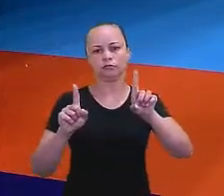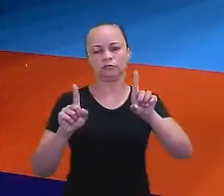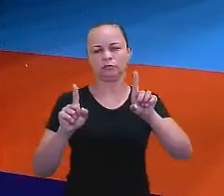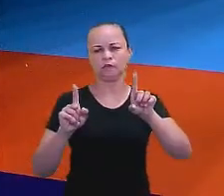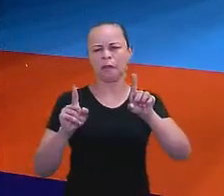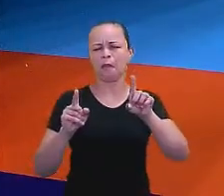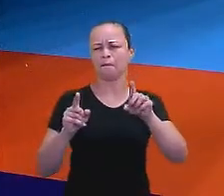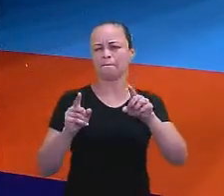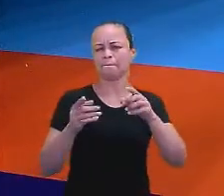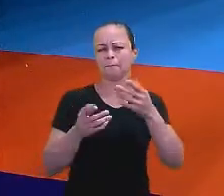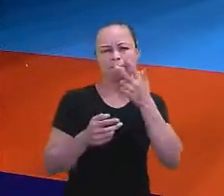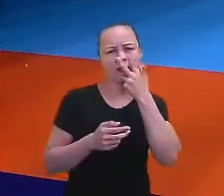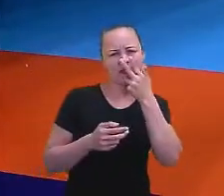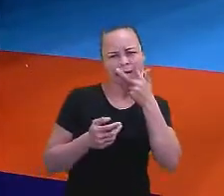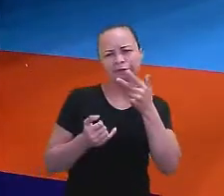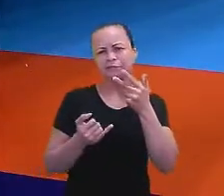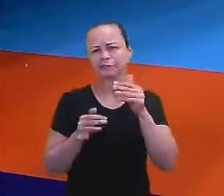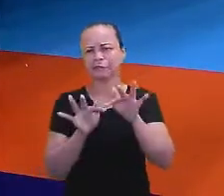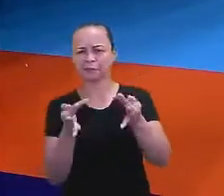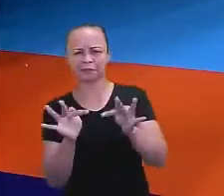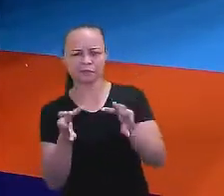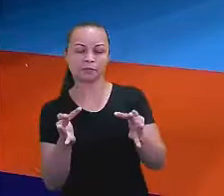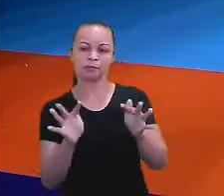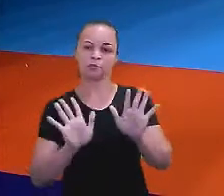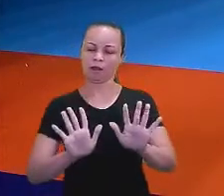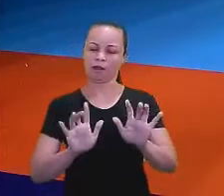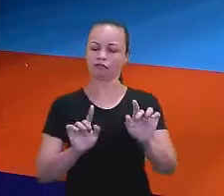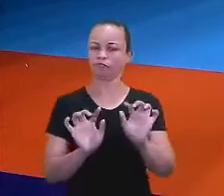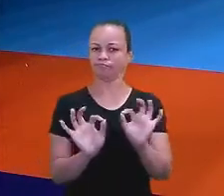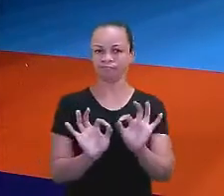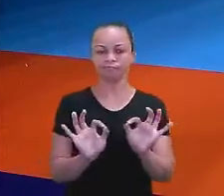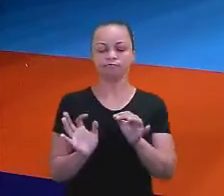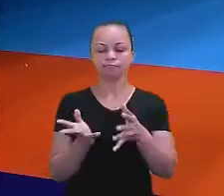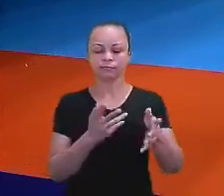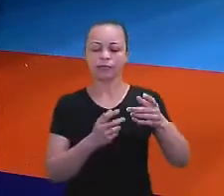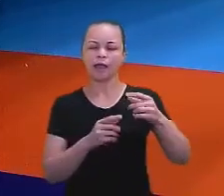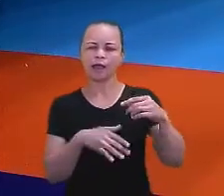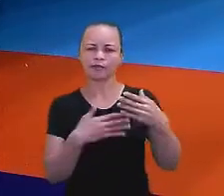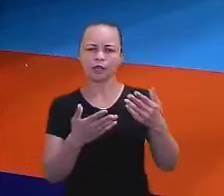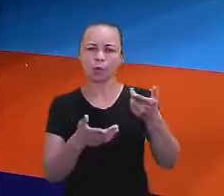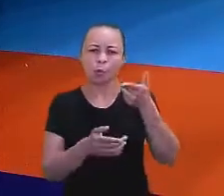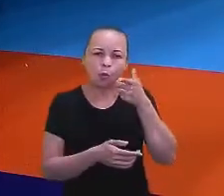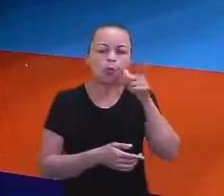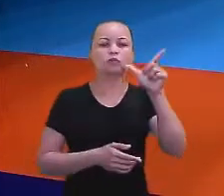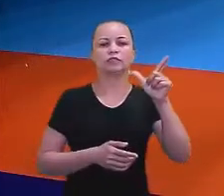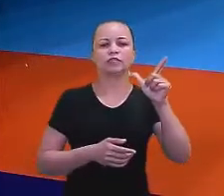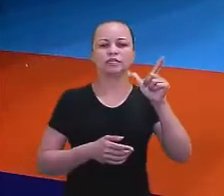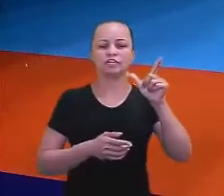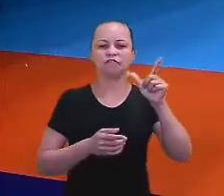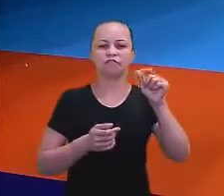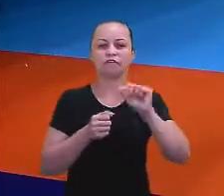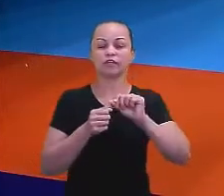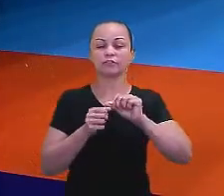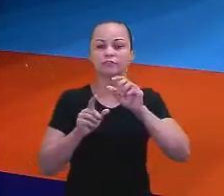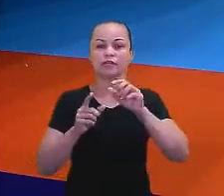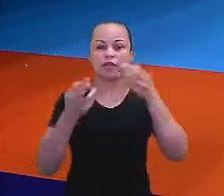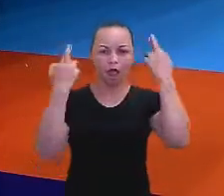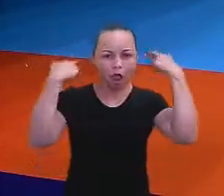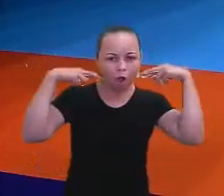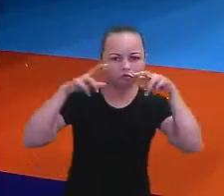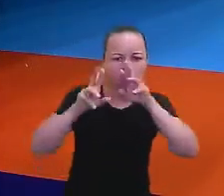coisa simples, mas não é, tá? Até conseguir, gente, chegar a produzir a ovelha Dolly, foram descartados, foram